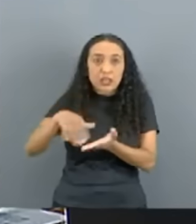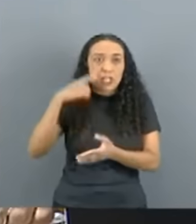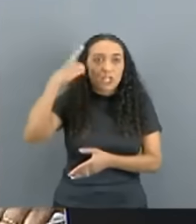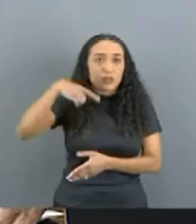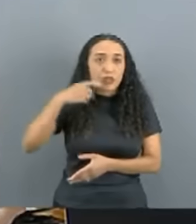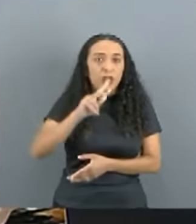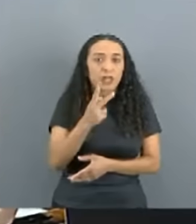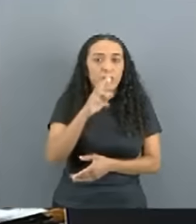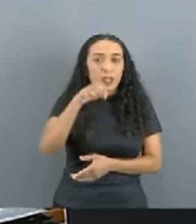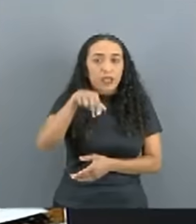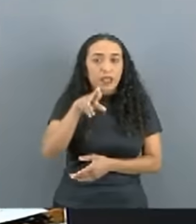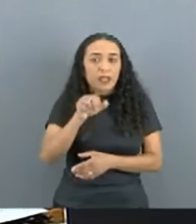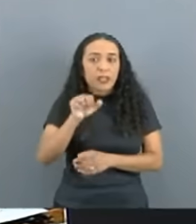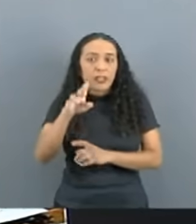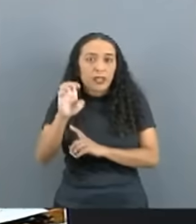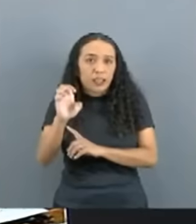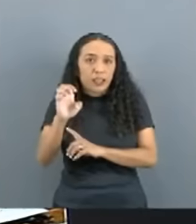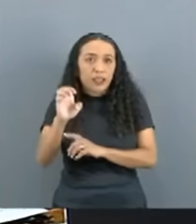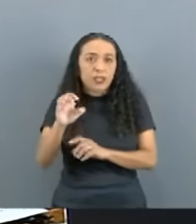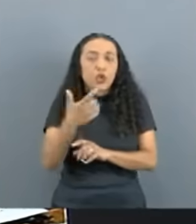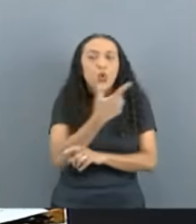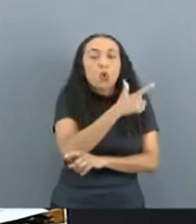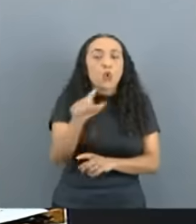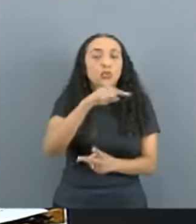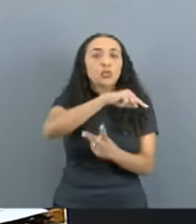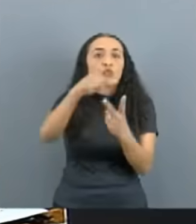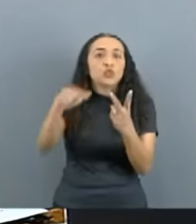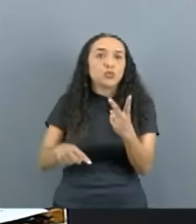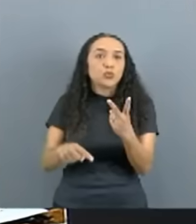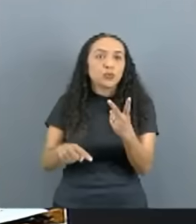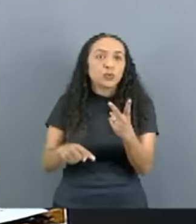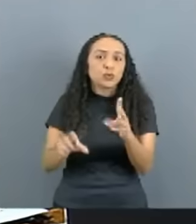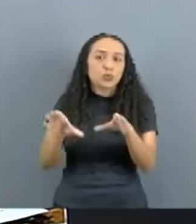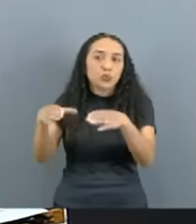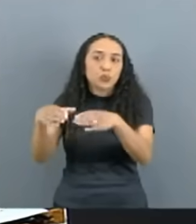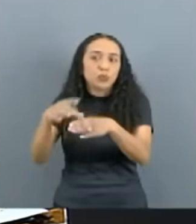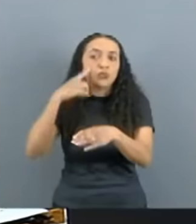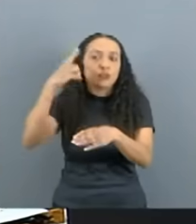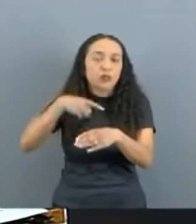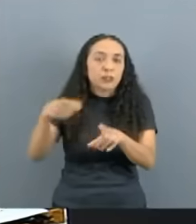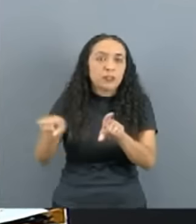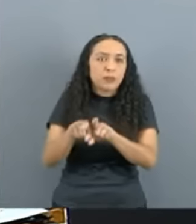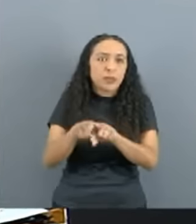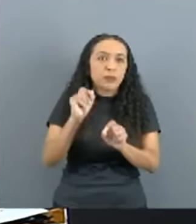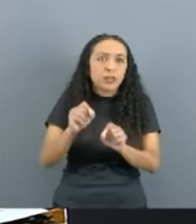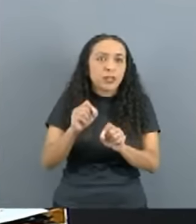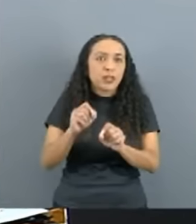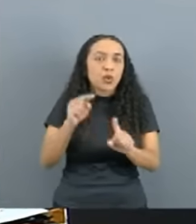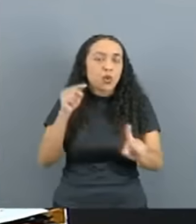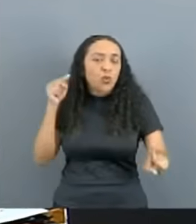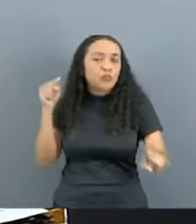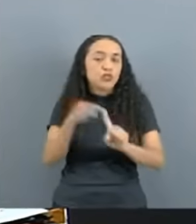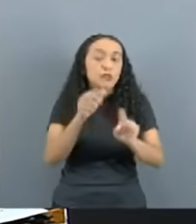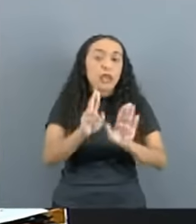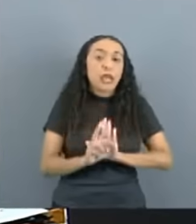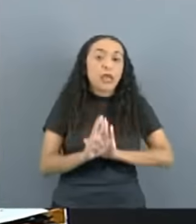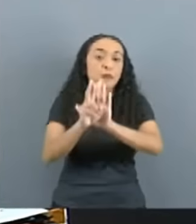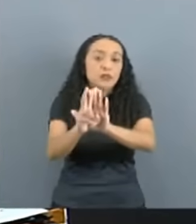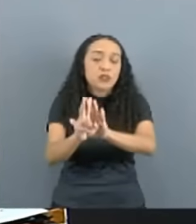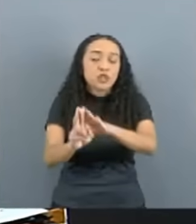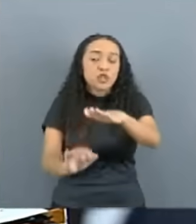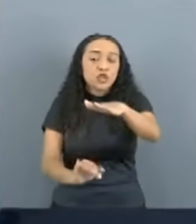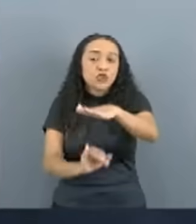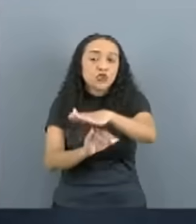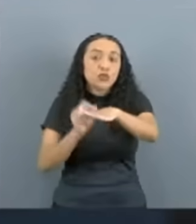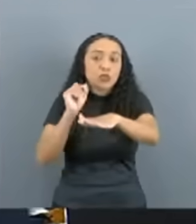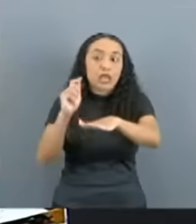Henrique Lewandowski e de outras 2 bancas de advocacia com o objetivo de representar